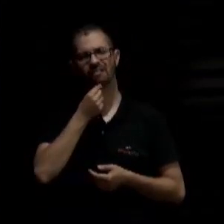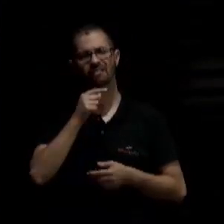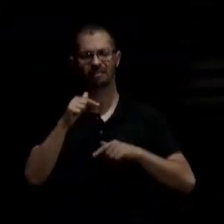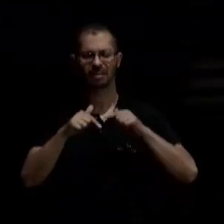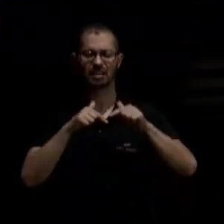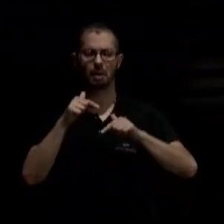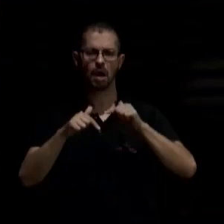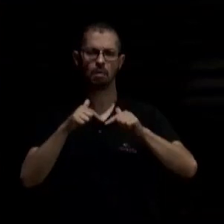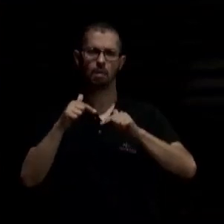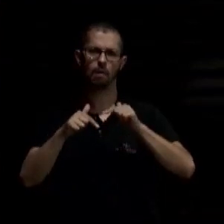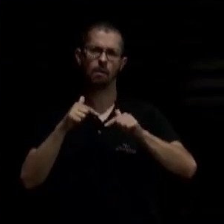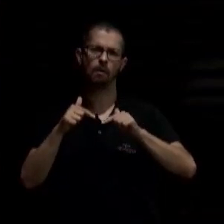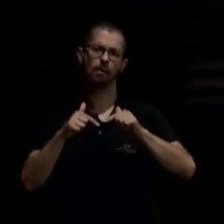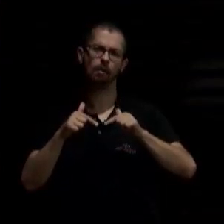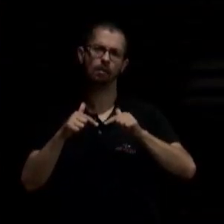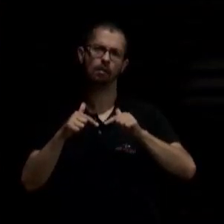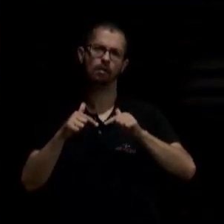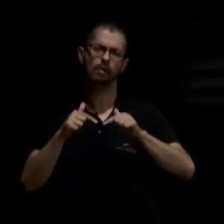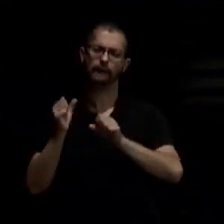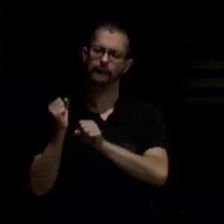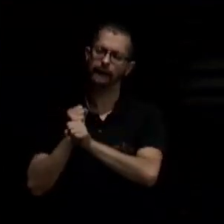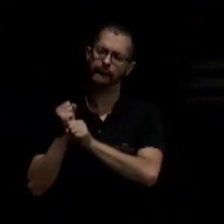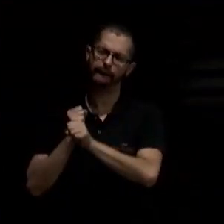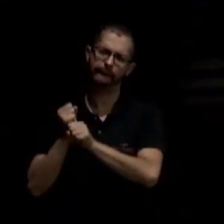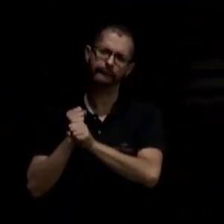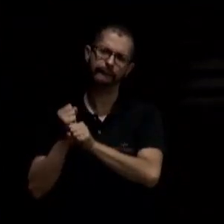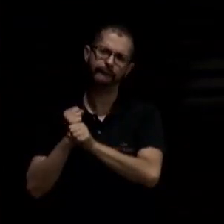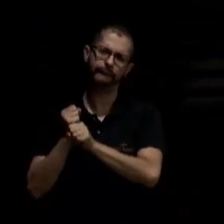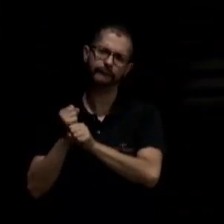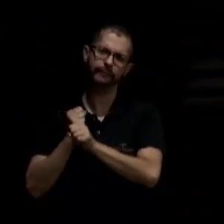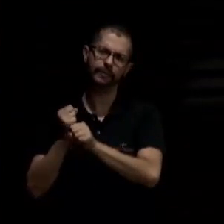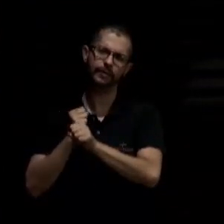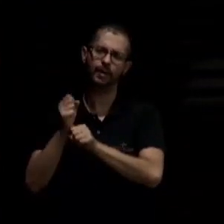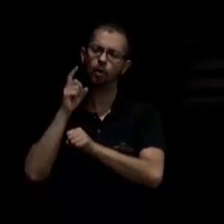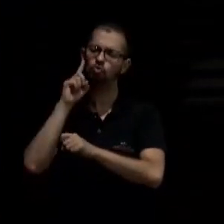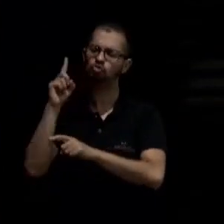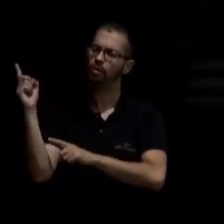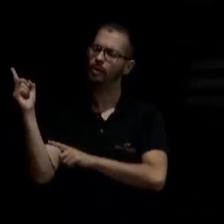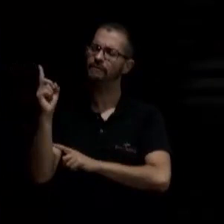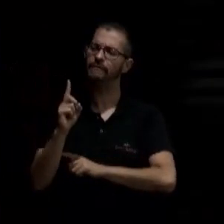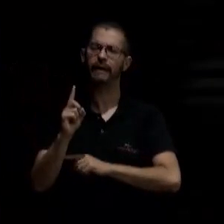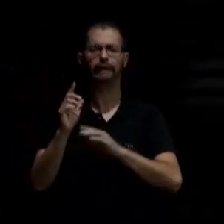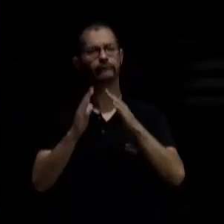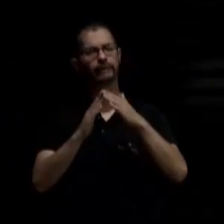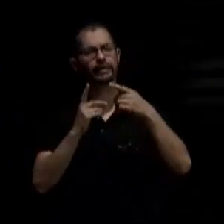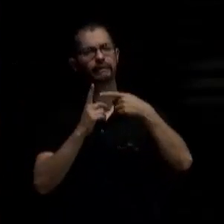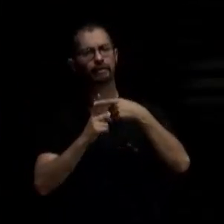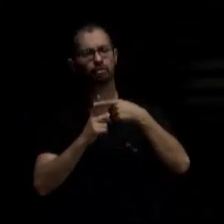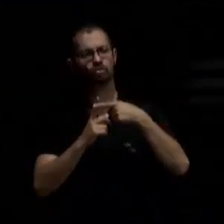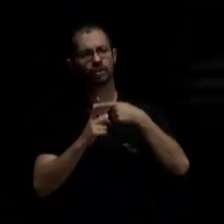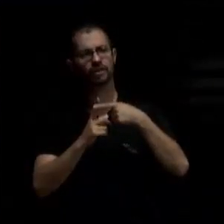com o outro tantos anos. E um dia ele veio à igreja e